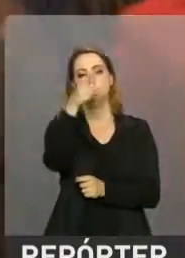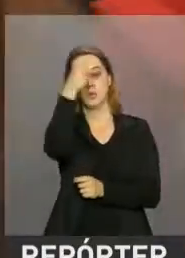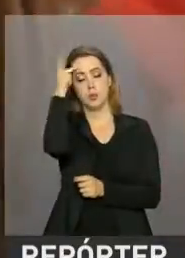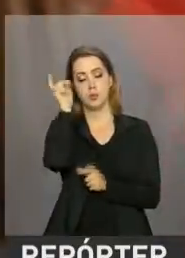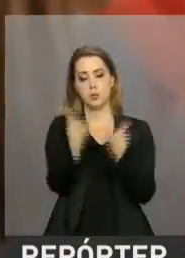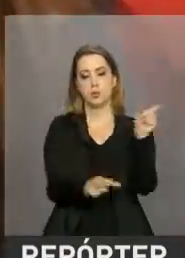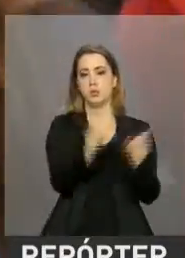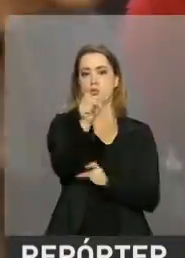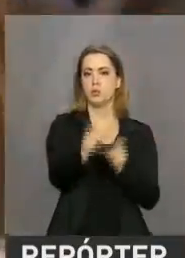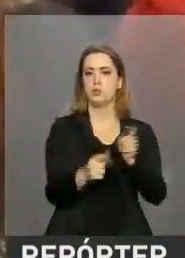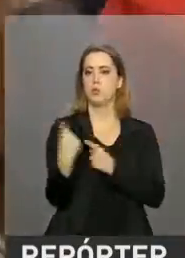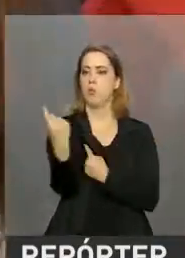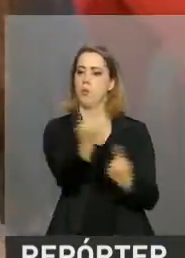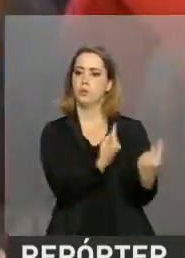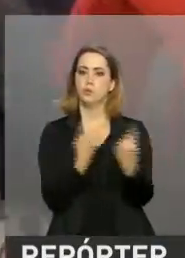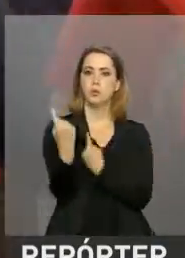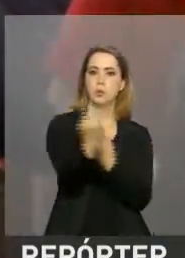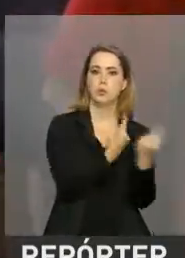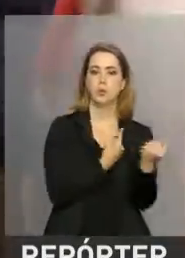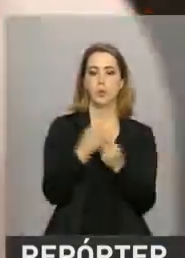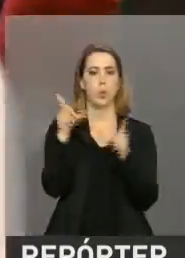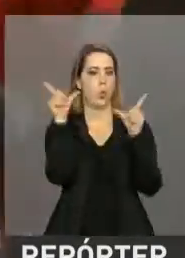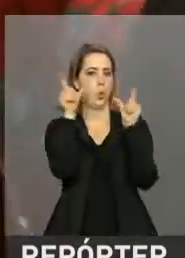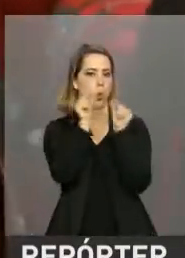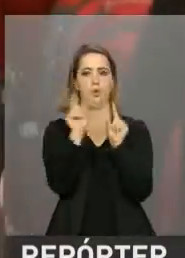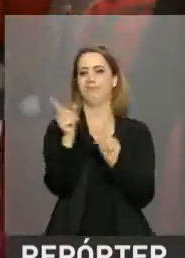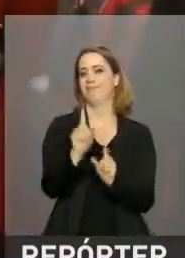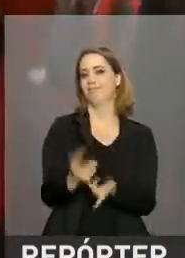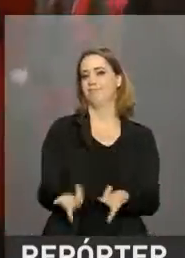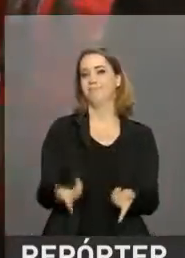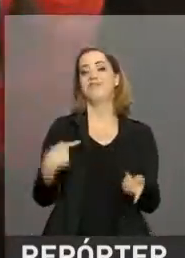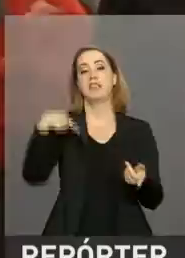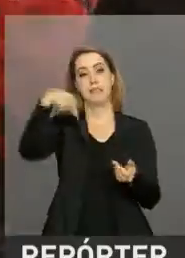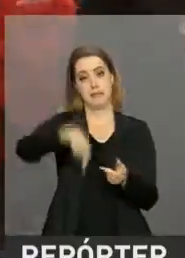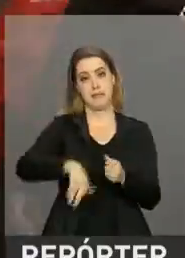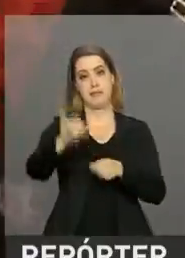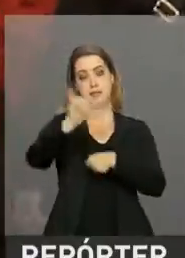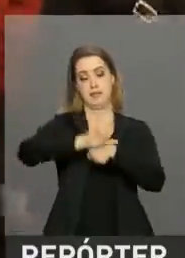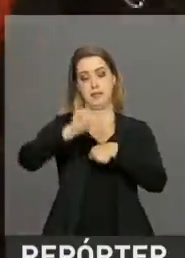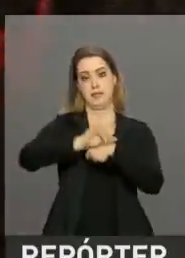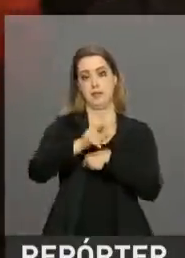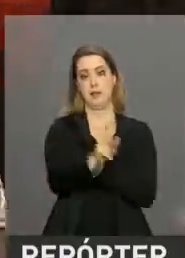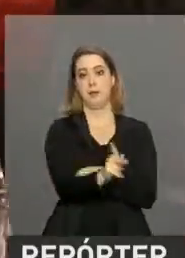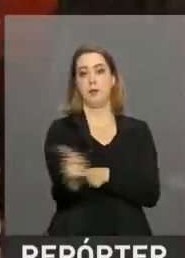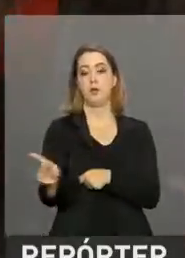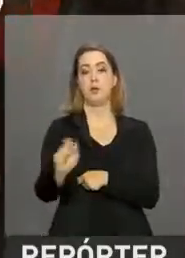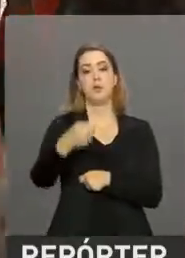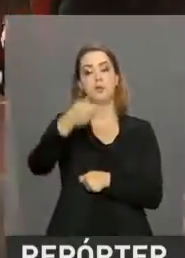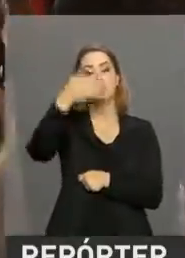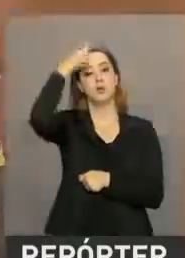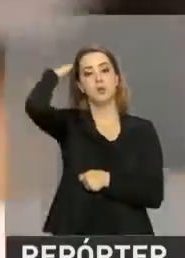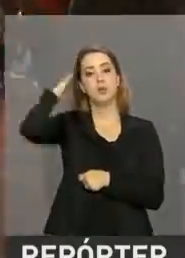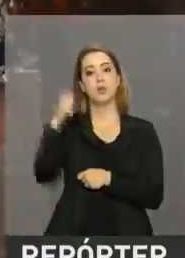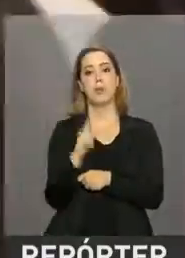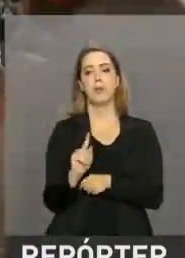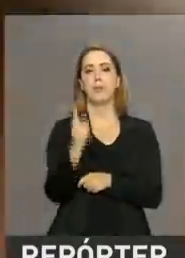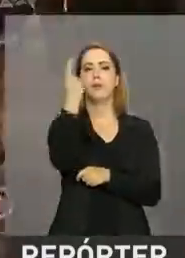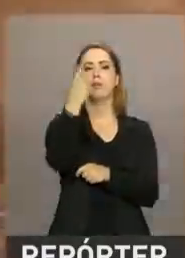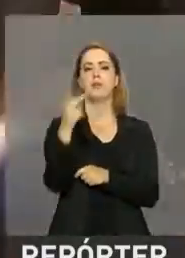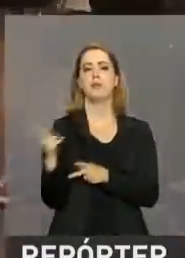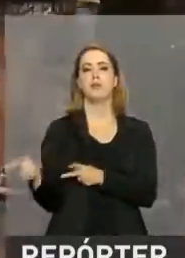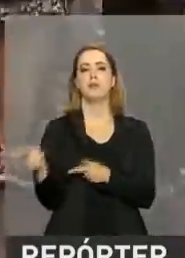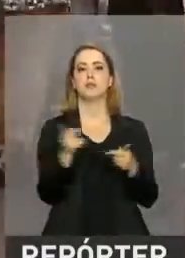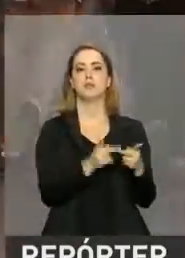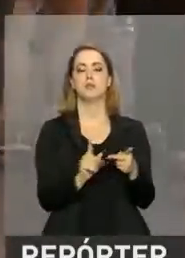vibrante e que também não dorme e é aqui na capital do japão que o presidente michel temer faz a primeira viagem de um chefe